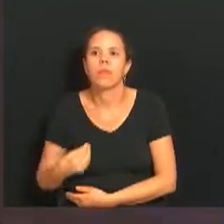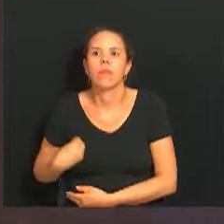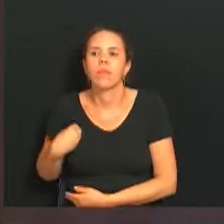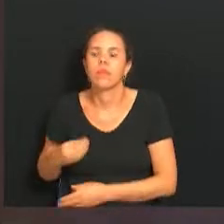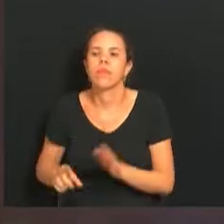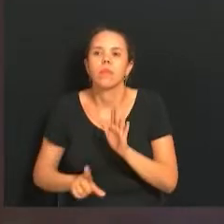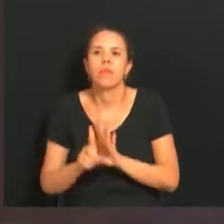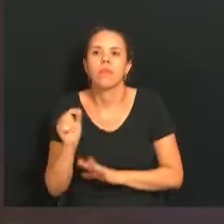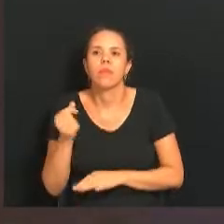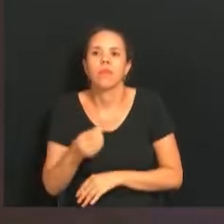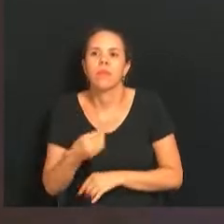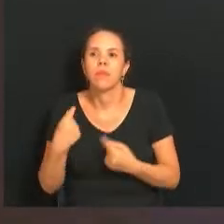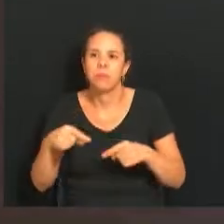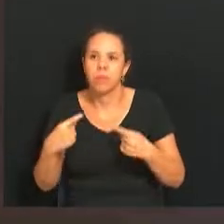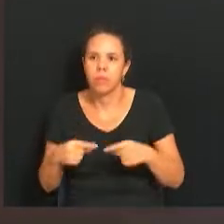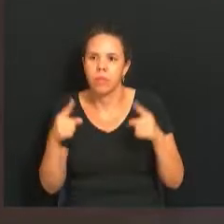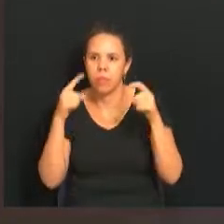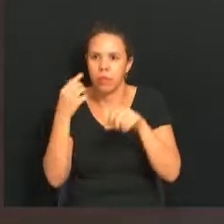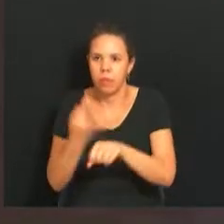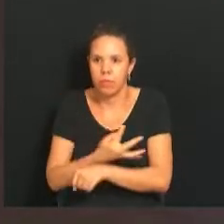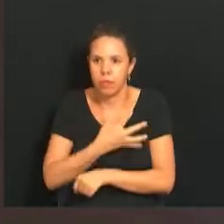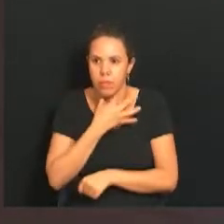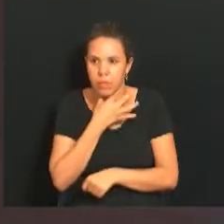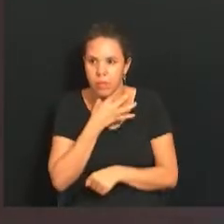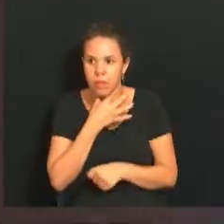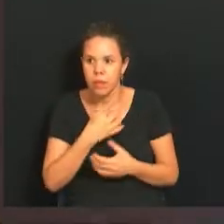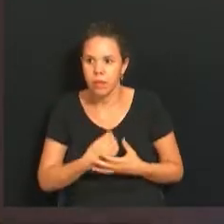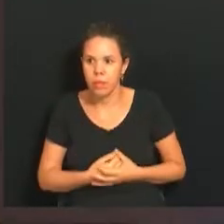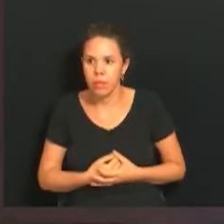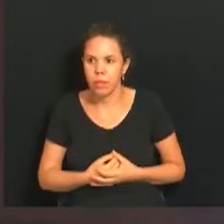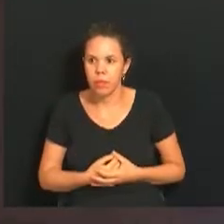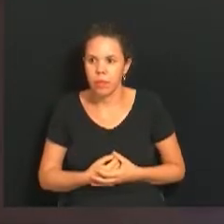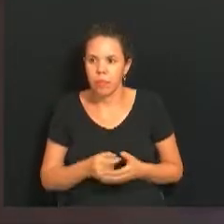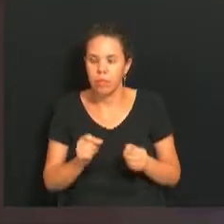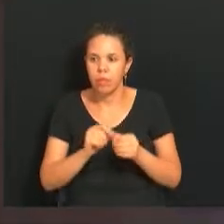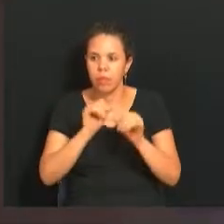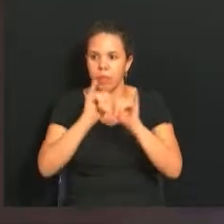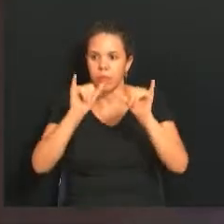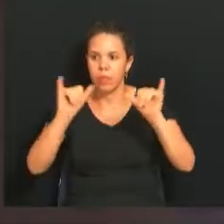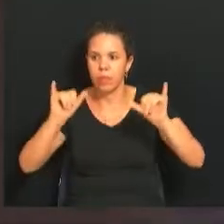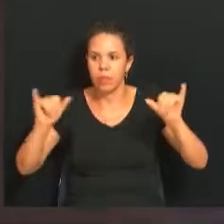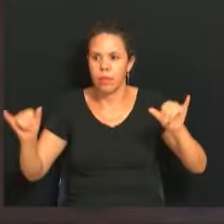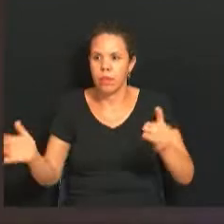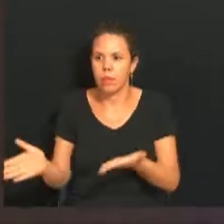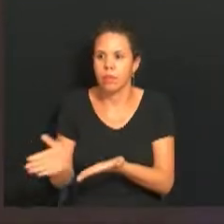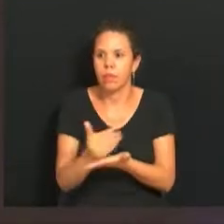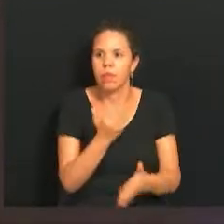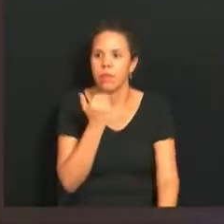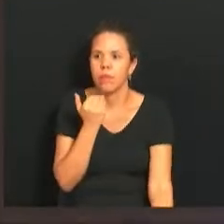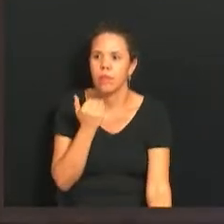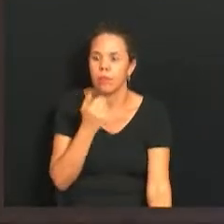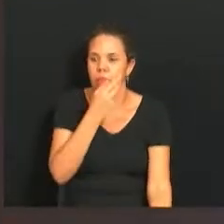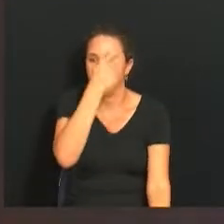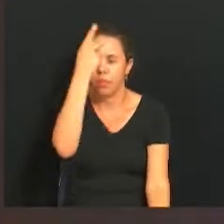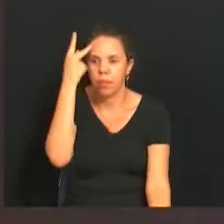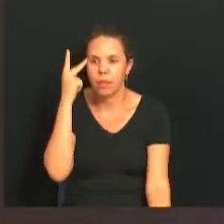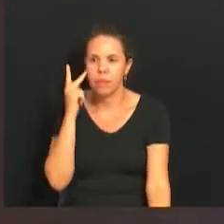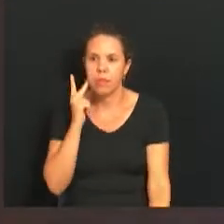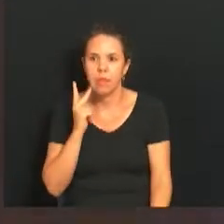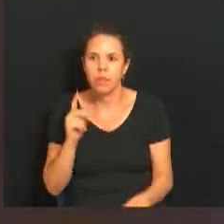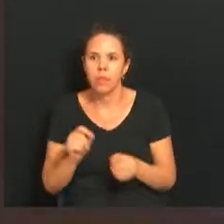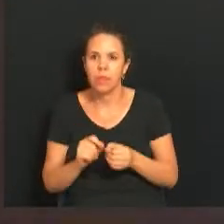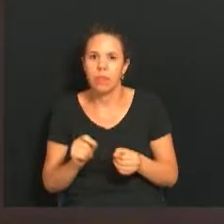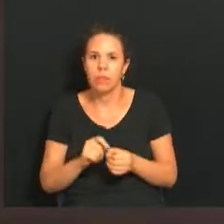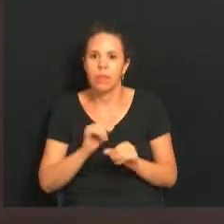Então, com as dificuldades, a gente fez campanha para arrecadar alimento para esse pessoal. Fizemos a